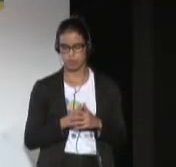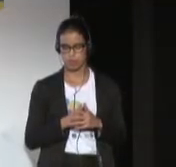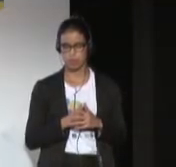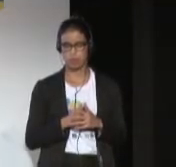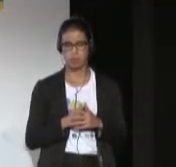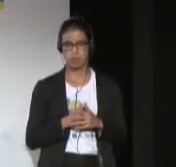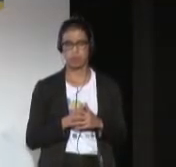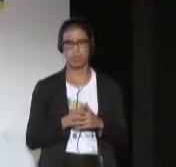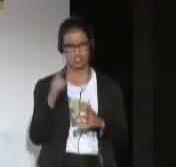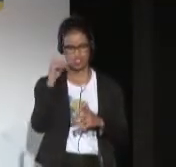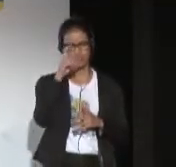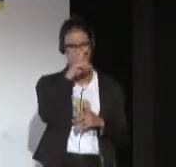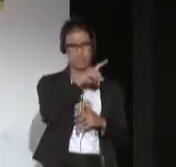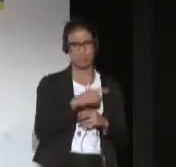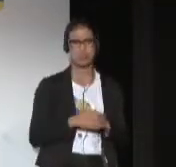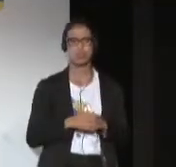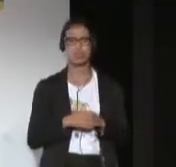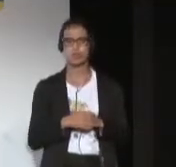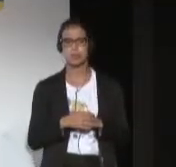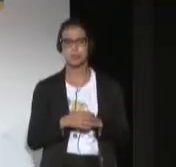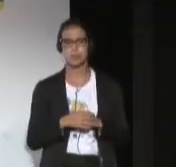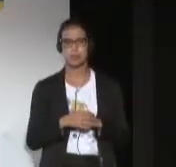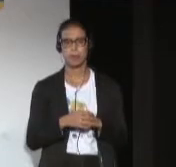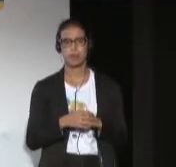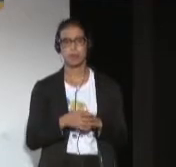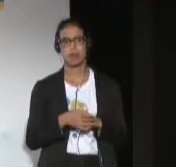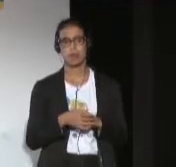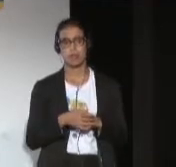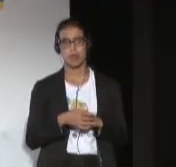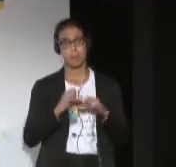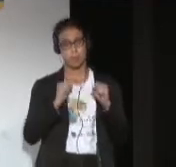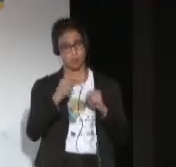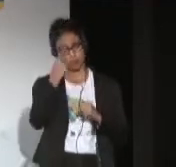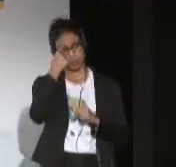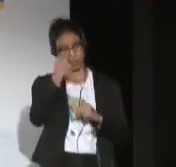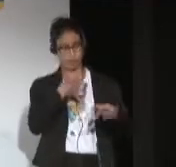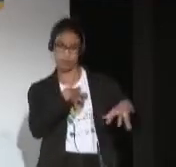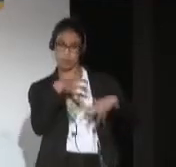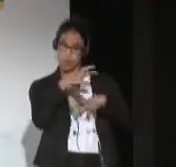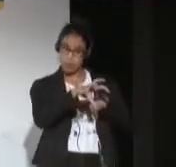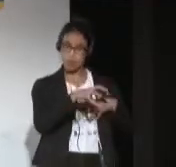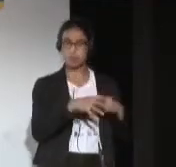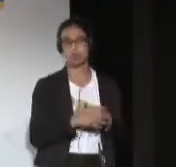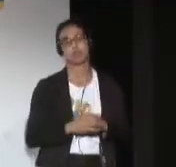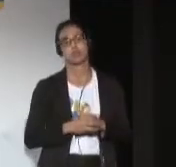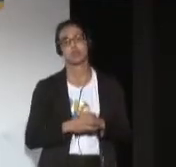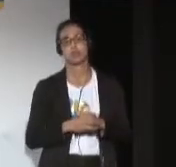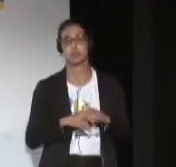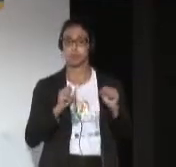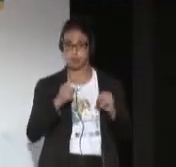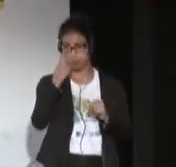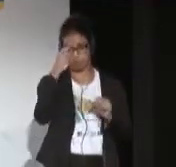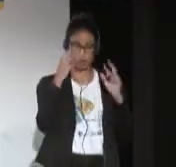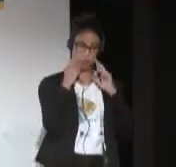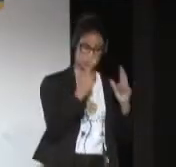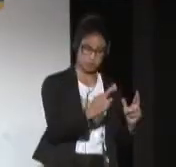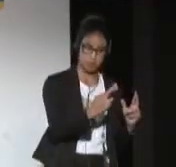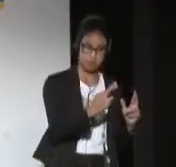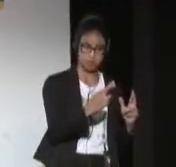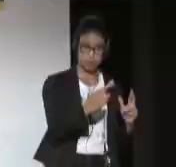Bom, essa é difícil. Bom, a gente pode pensar na empatia, a gente pode pensar no respeito